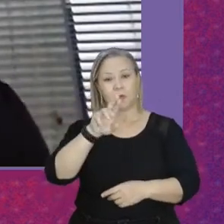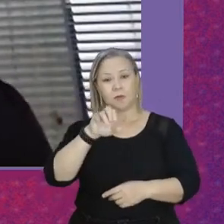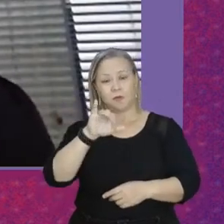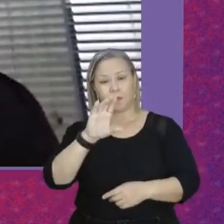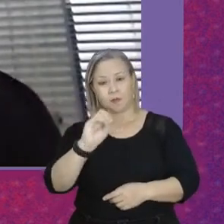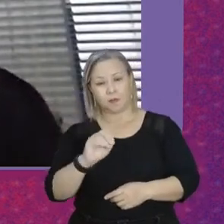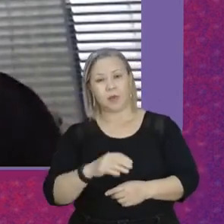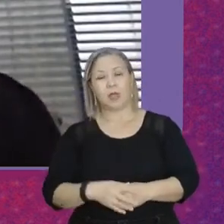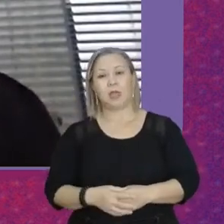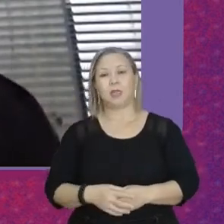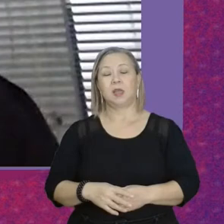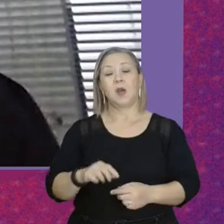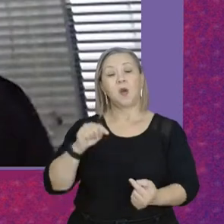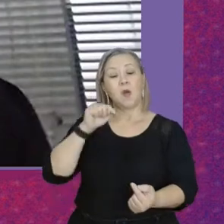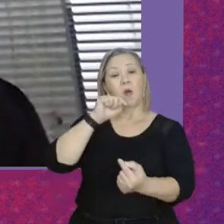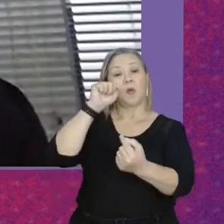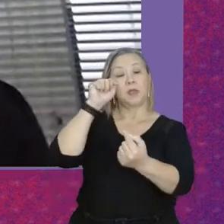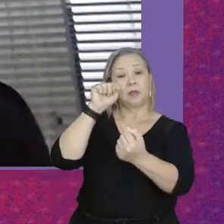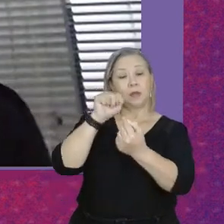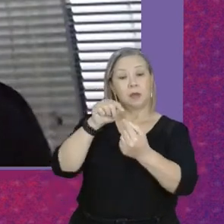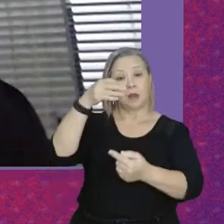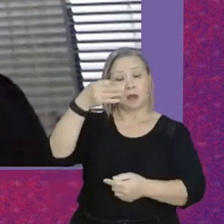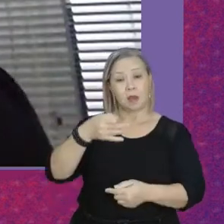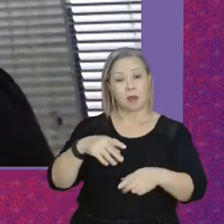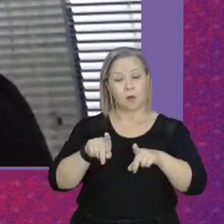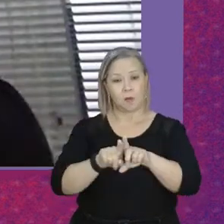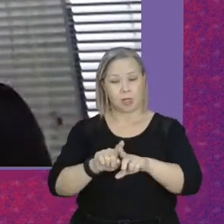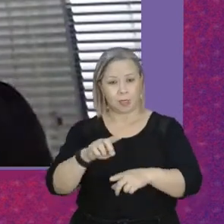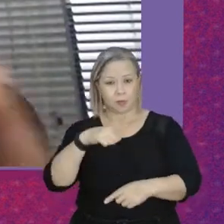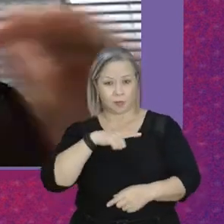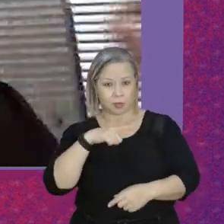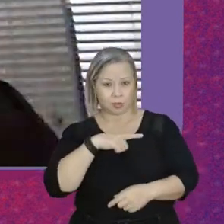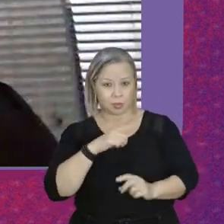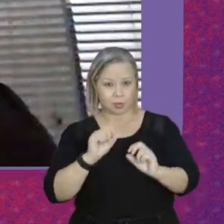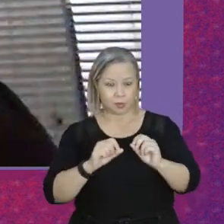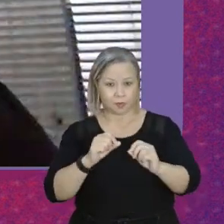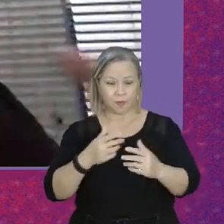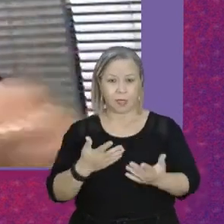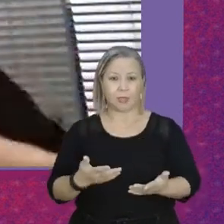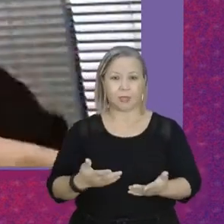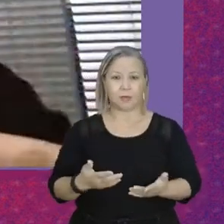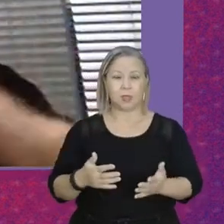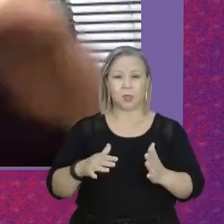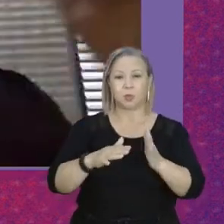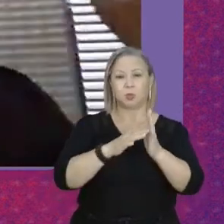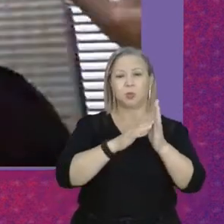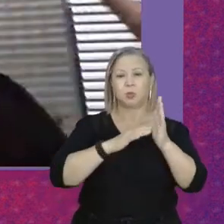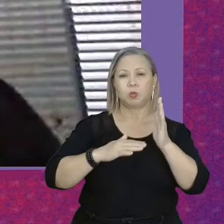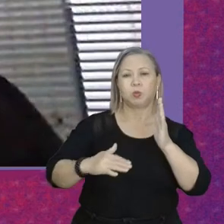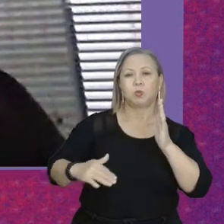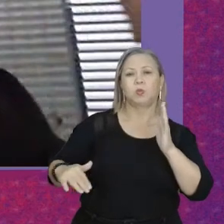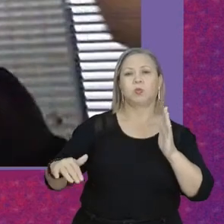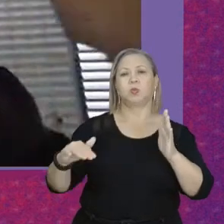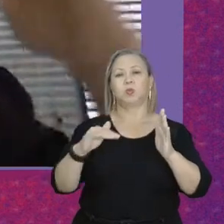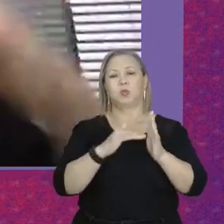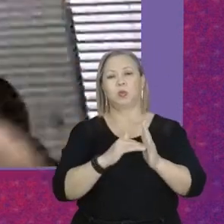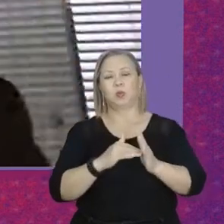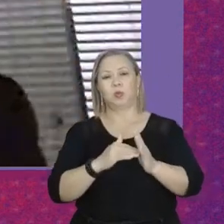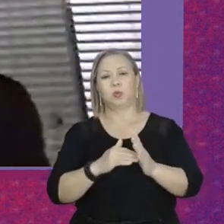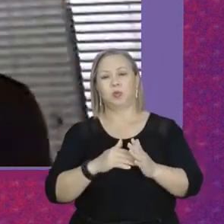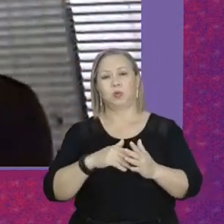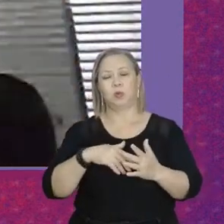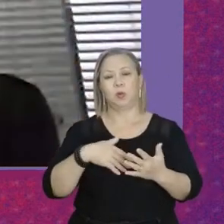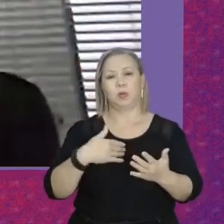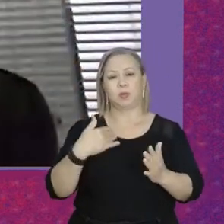nós pensamos que o ideal mesmo é que nós tivéssemos, né, uma cobertura, né, de todas as